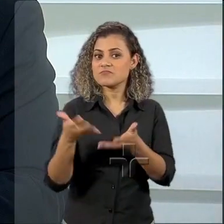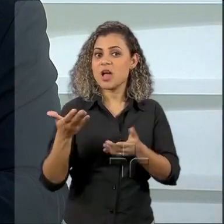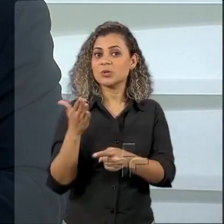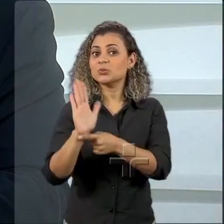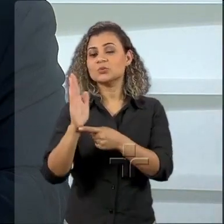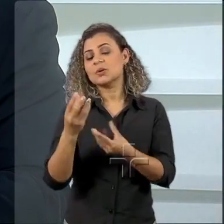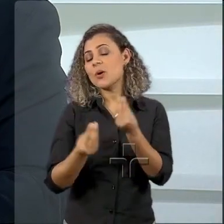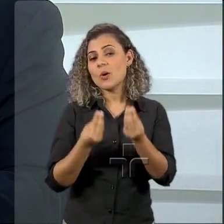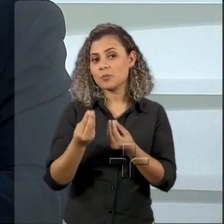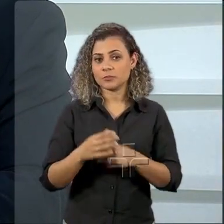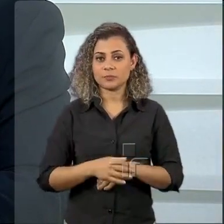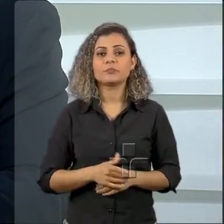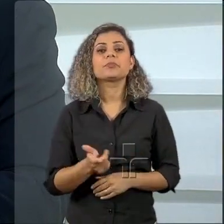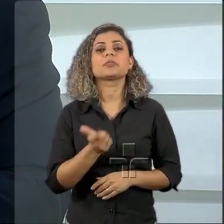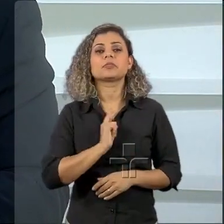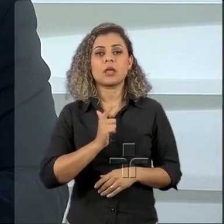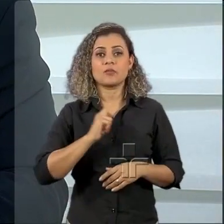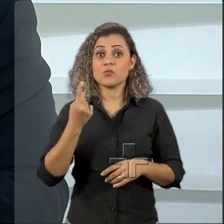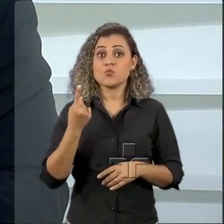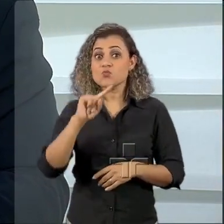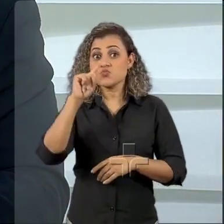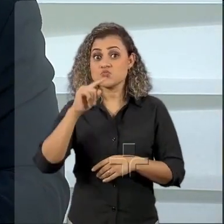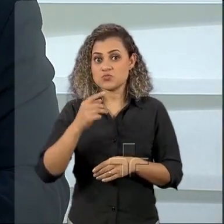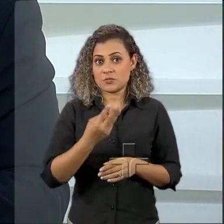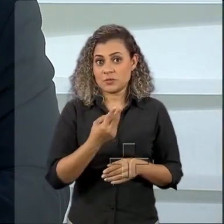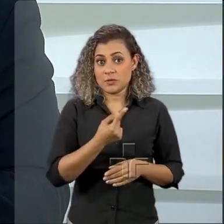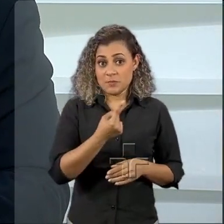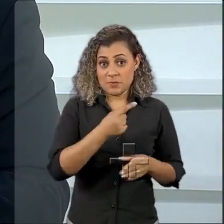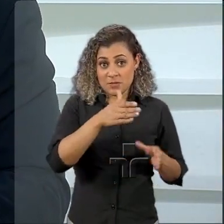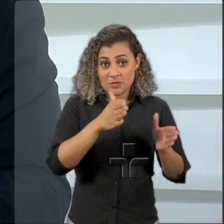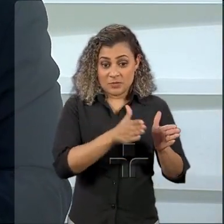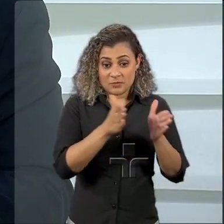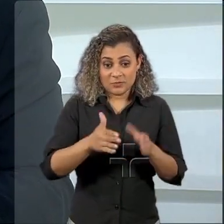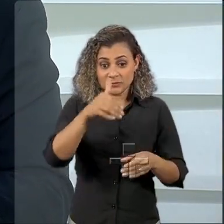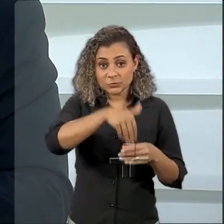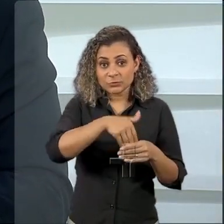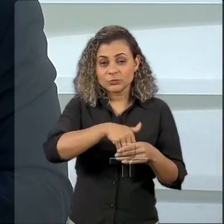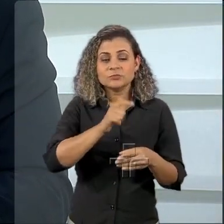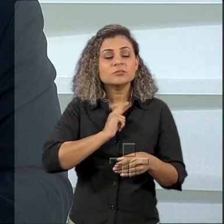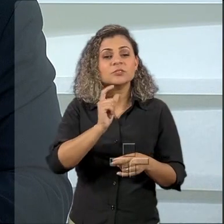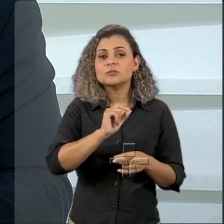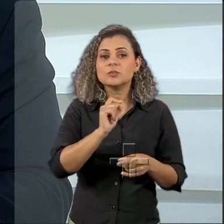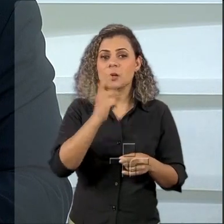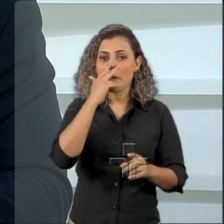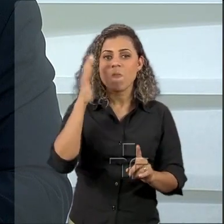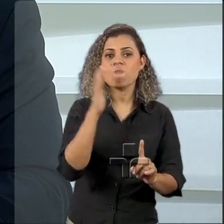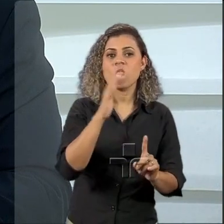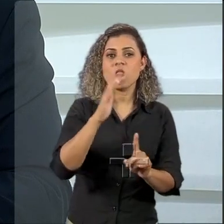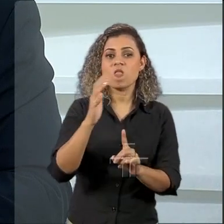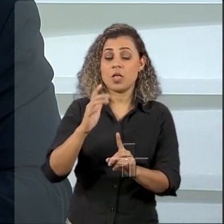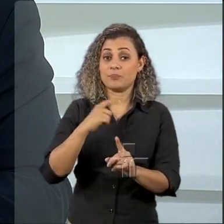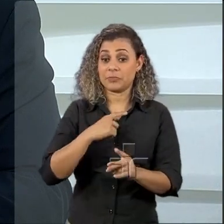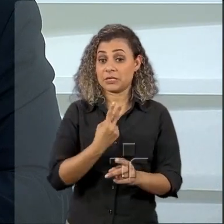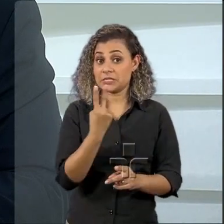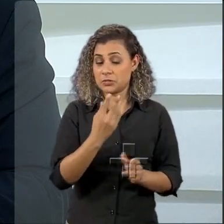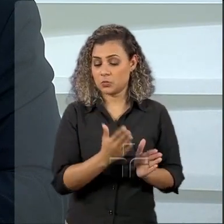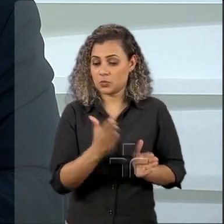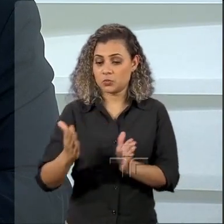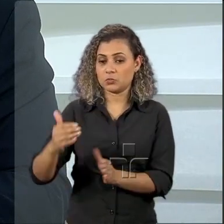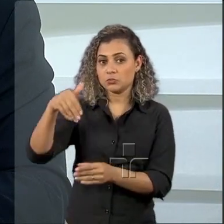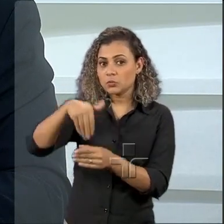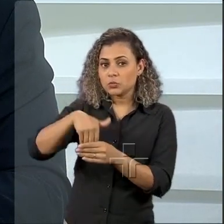teve um sprint aí final do primeiro turno que parece que teve um efeito da nacionalização. A questão é, se no segundo turno os